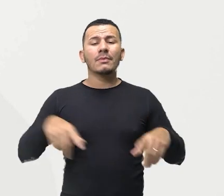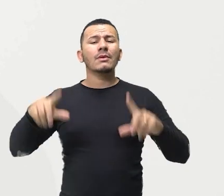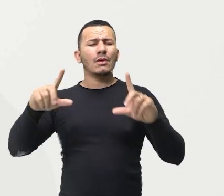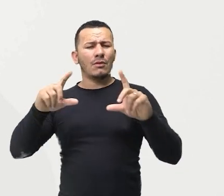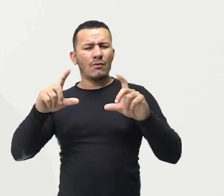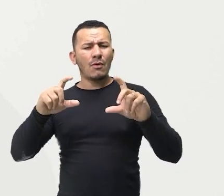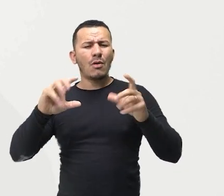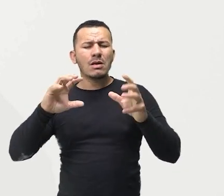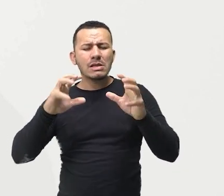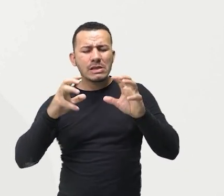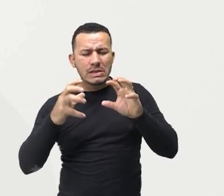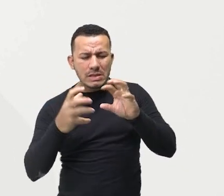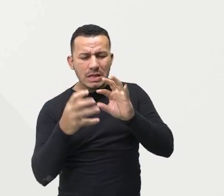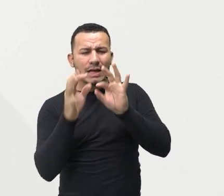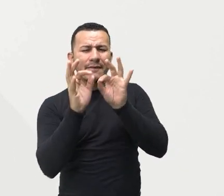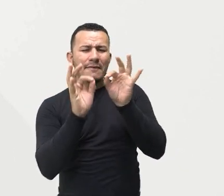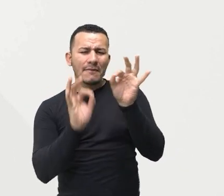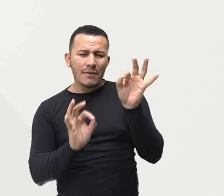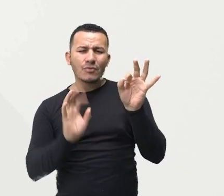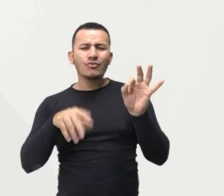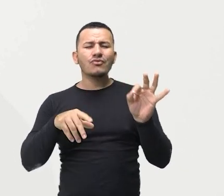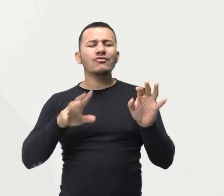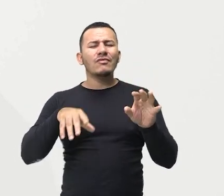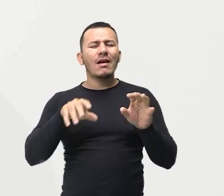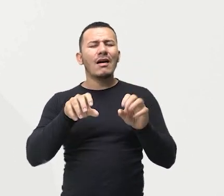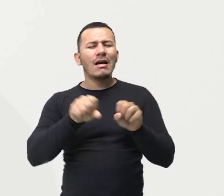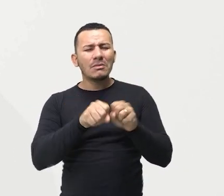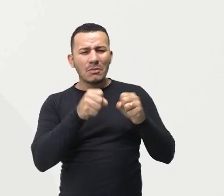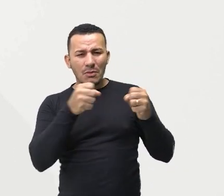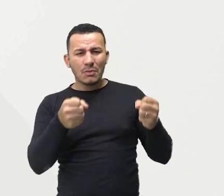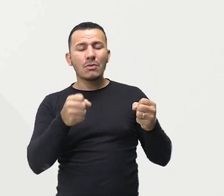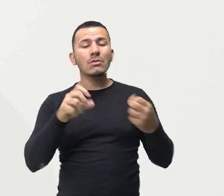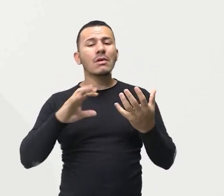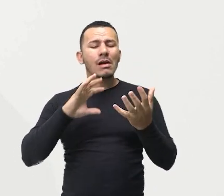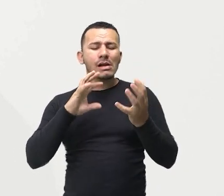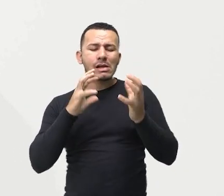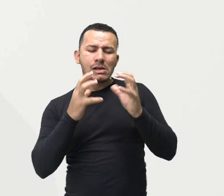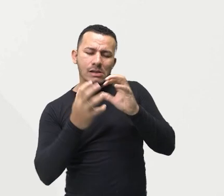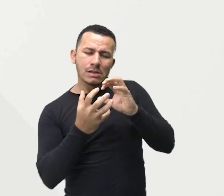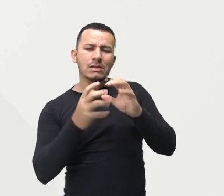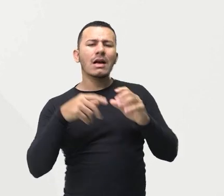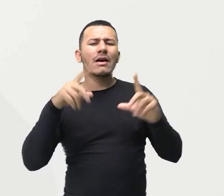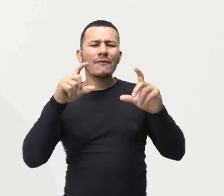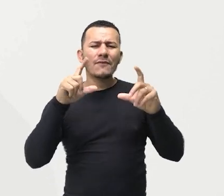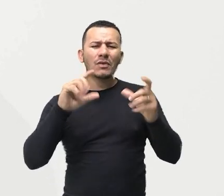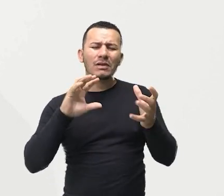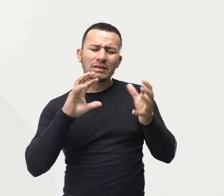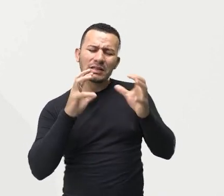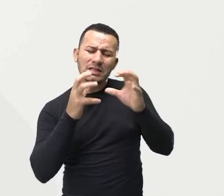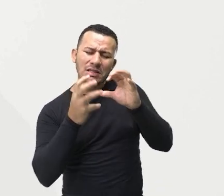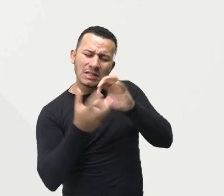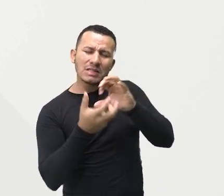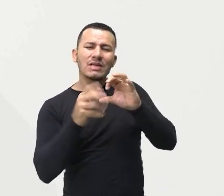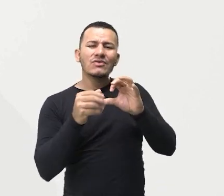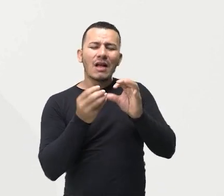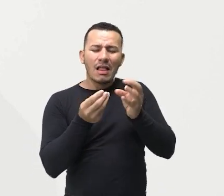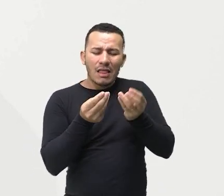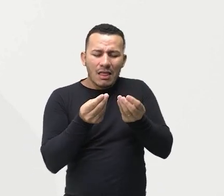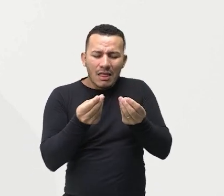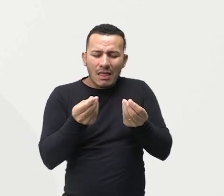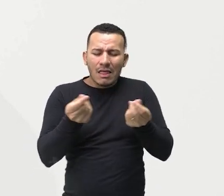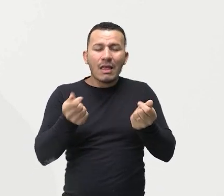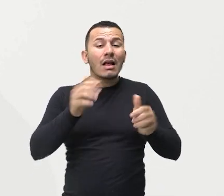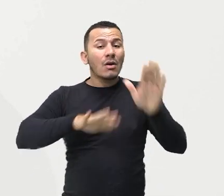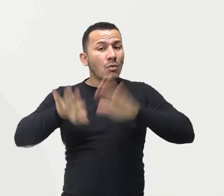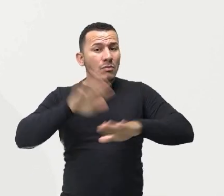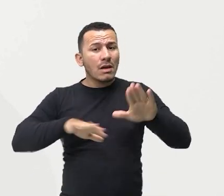se partindo. Fotos que já estão quebrando. Observe que a expressão se partindo, aquelas fotos que já estão tão velhas que você tem que